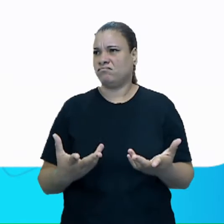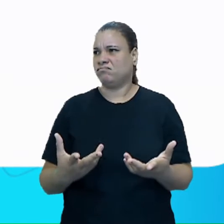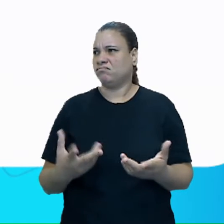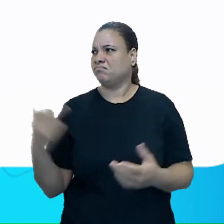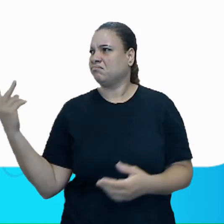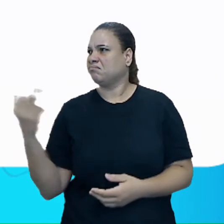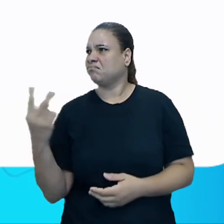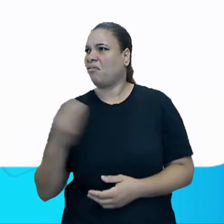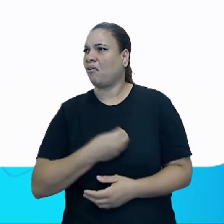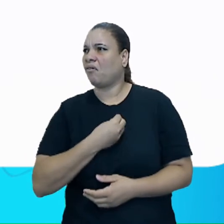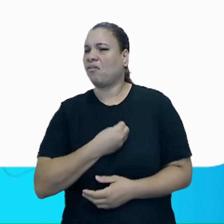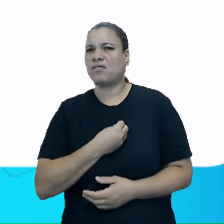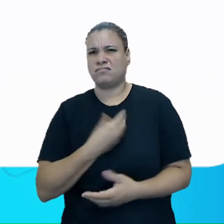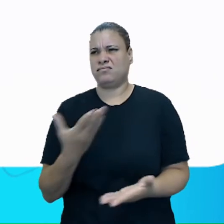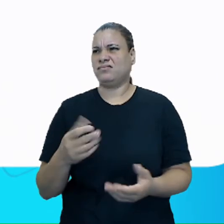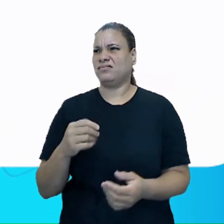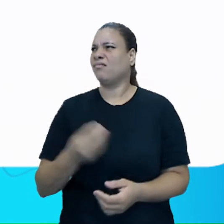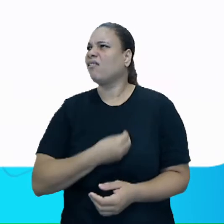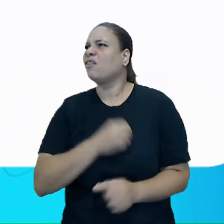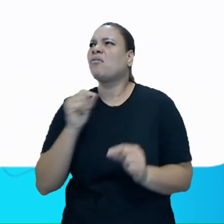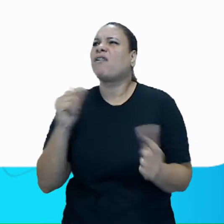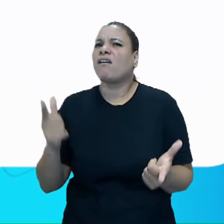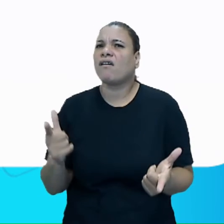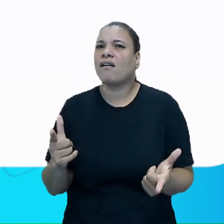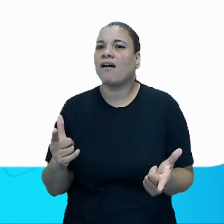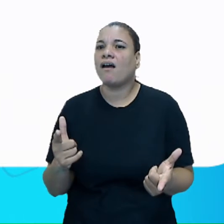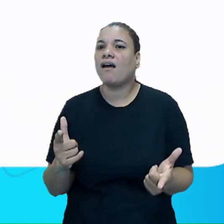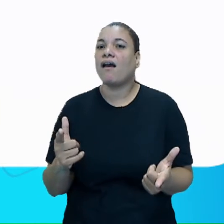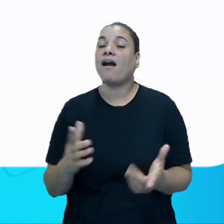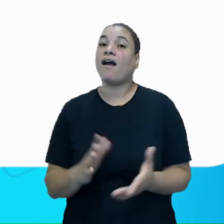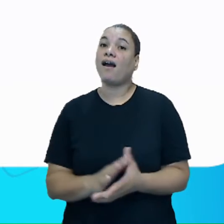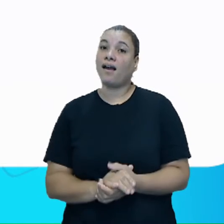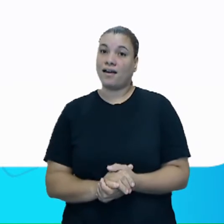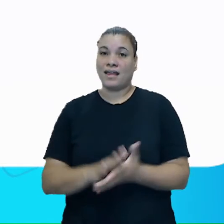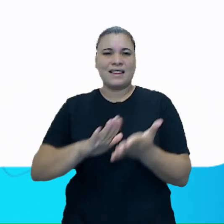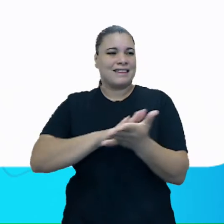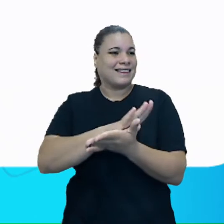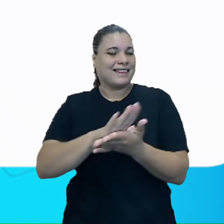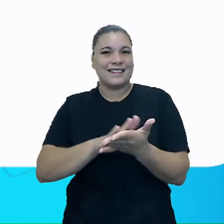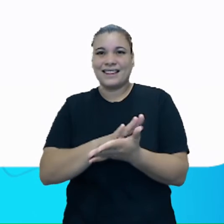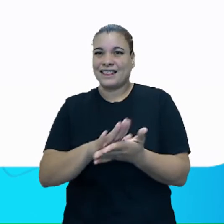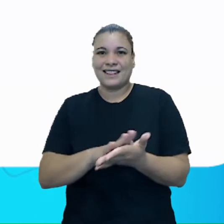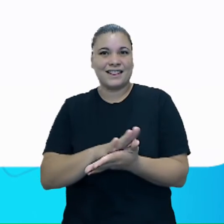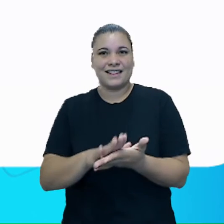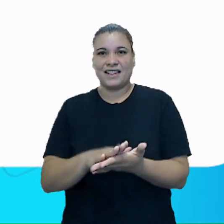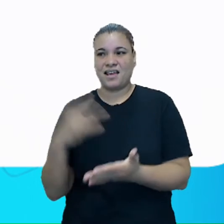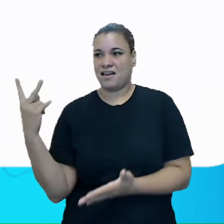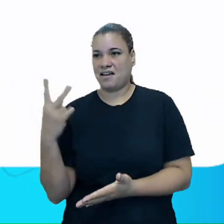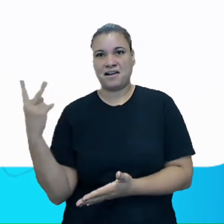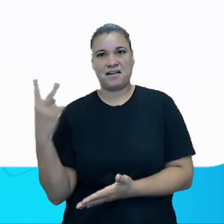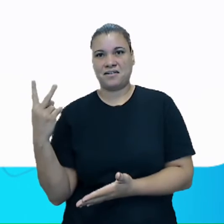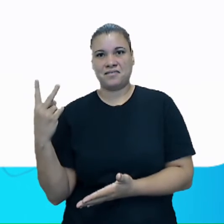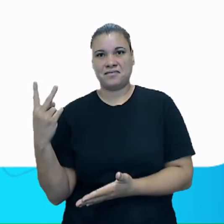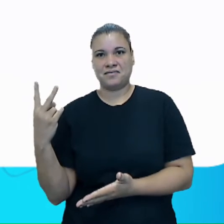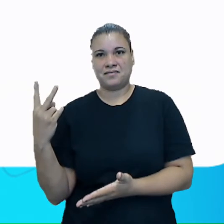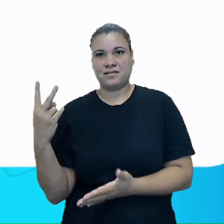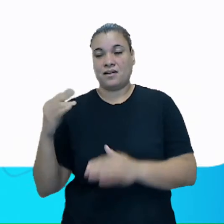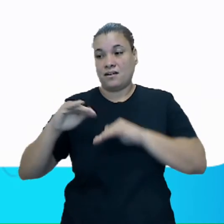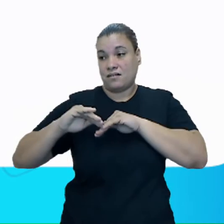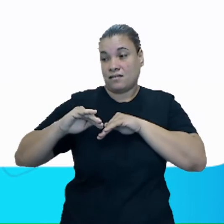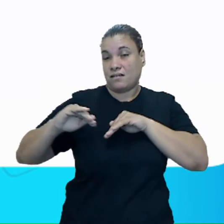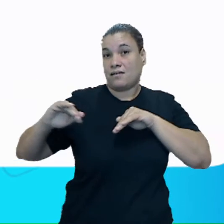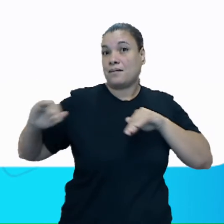Então, aqui o verbo é transitivo, porque o nada não tem presença de preposição. Então, ele